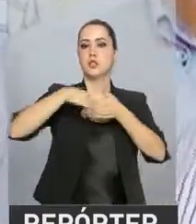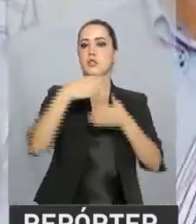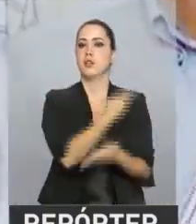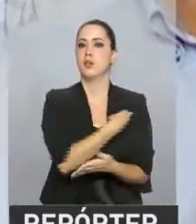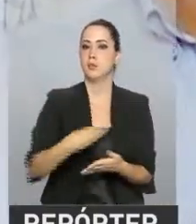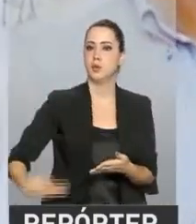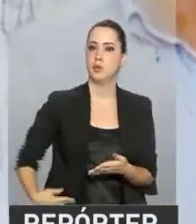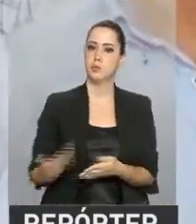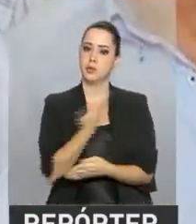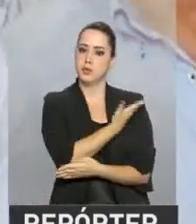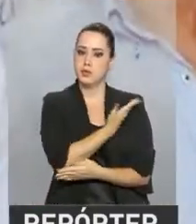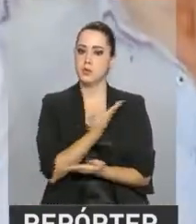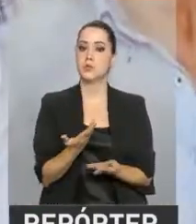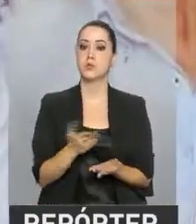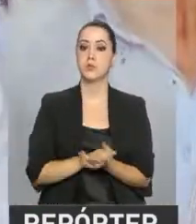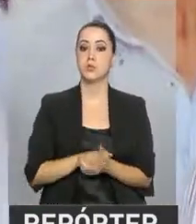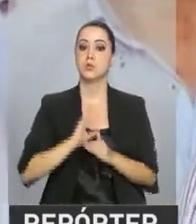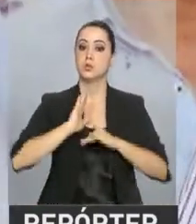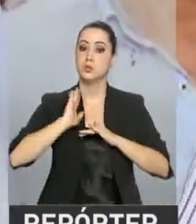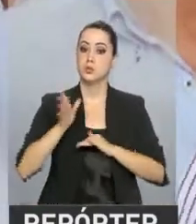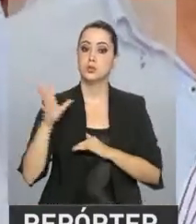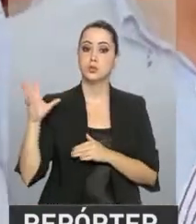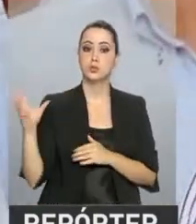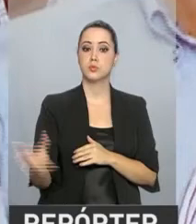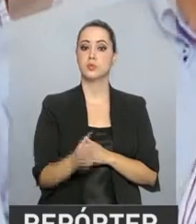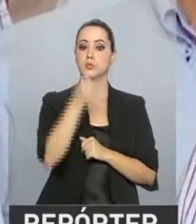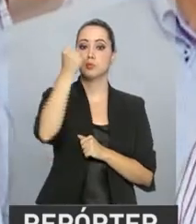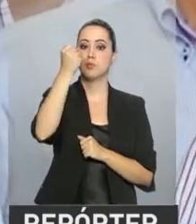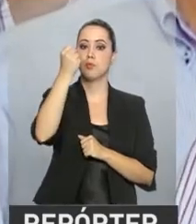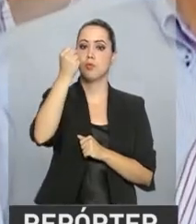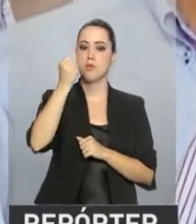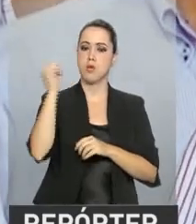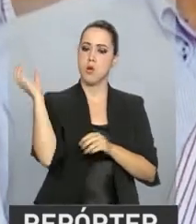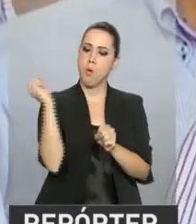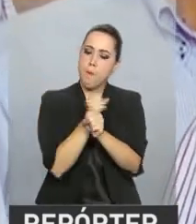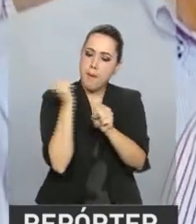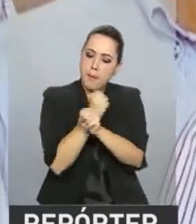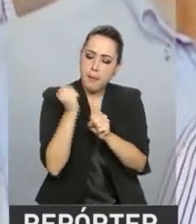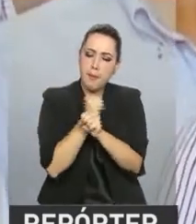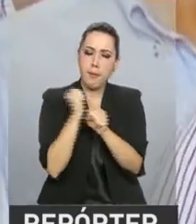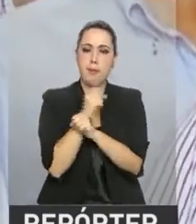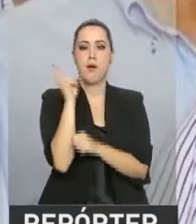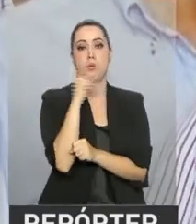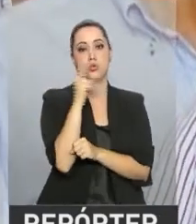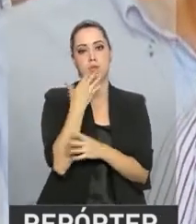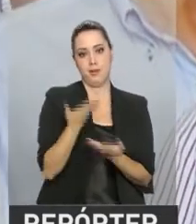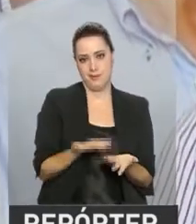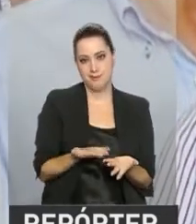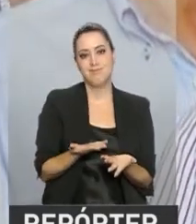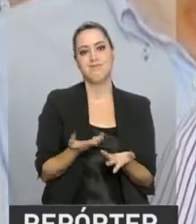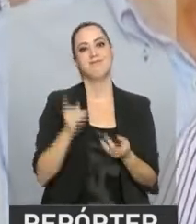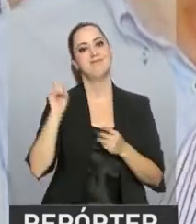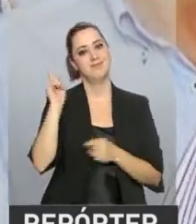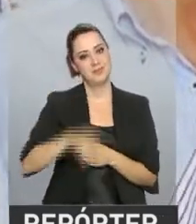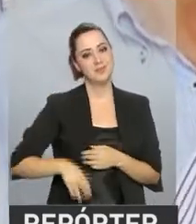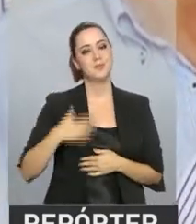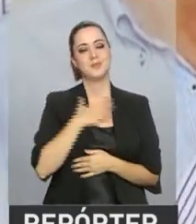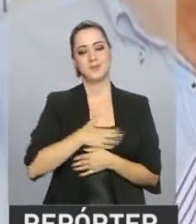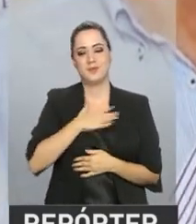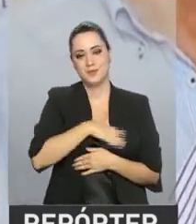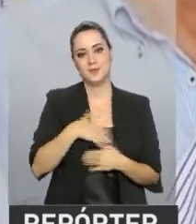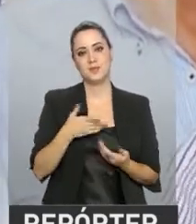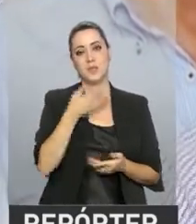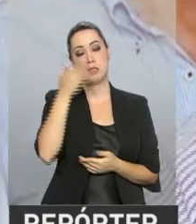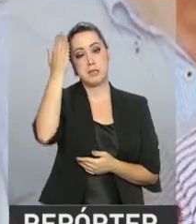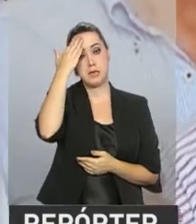barbalho tem ganhado um ritmo muito intenso note que é uma satisfação saber